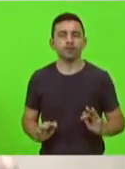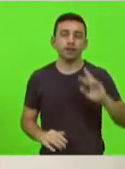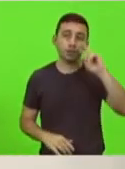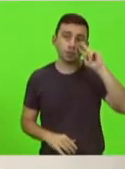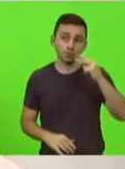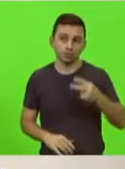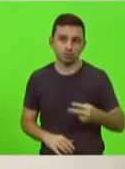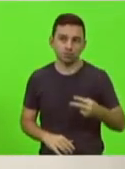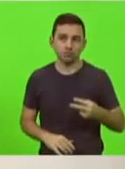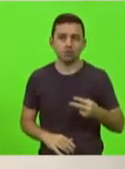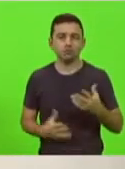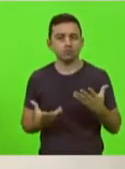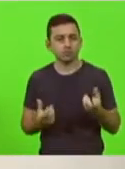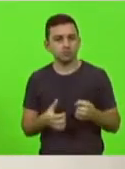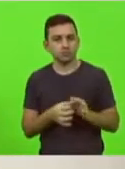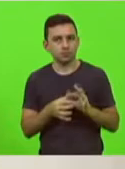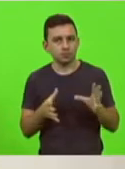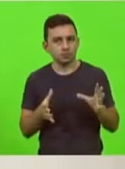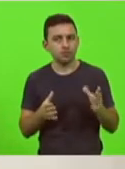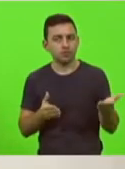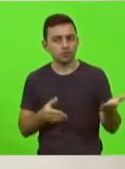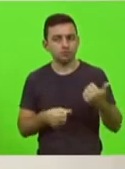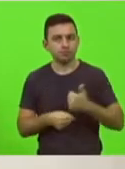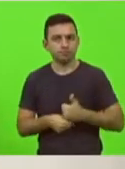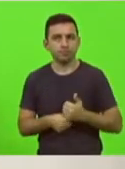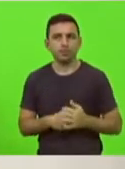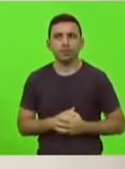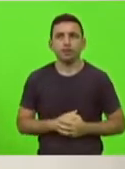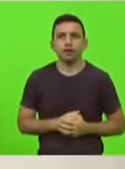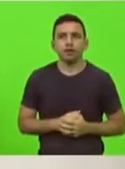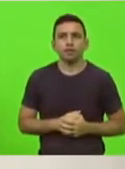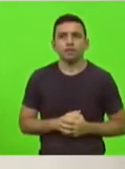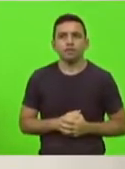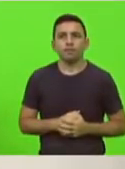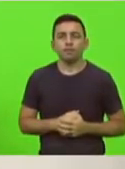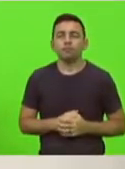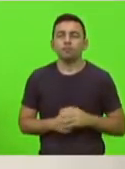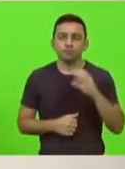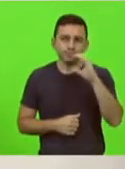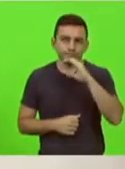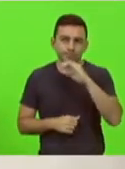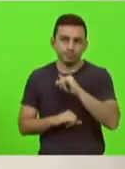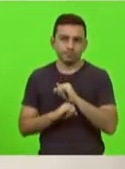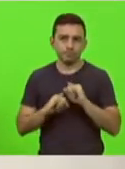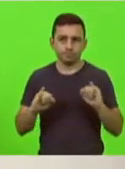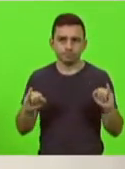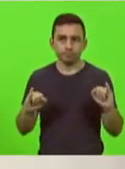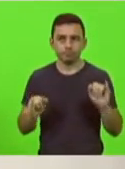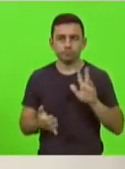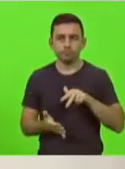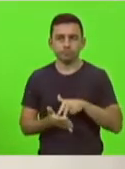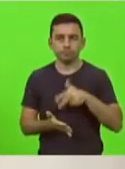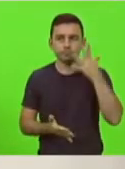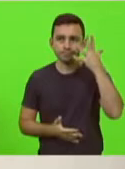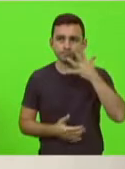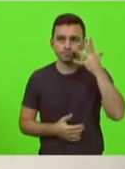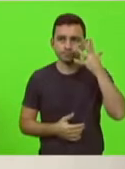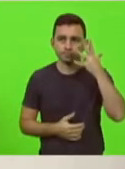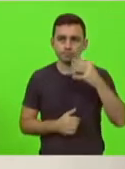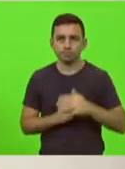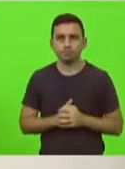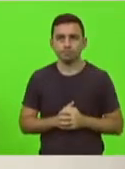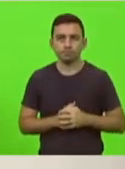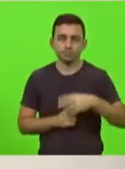reconhecer e permitir ao suplente essa posse. Ainda nas breves comunicações, com a palavra o deputado